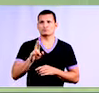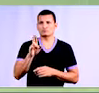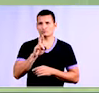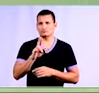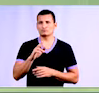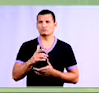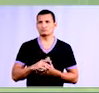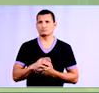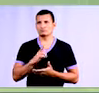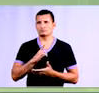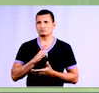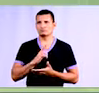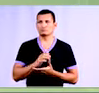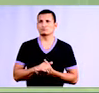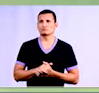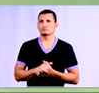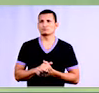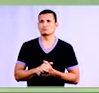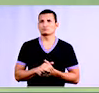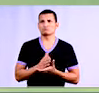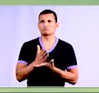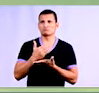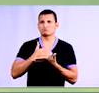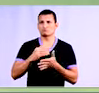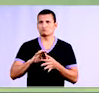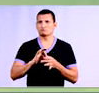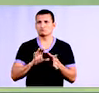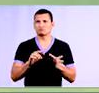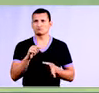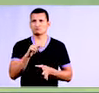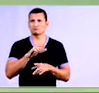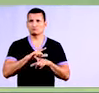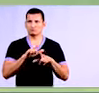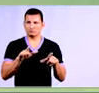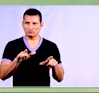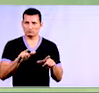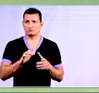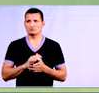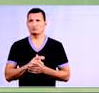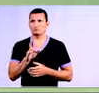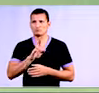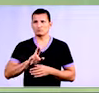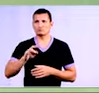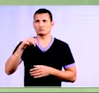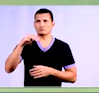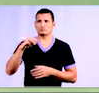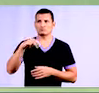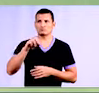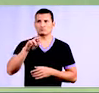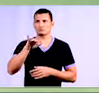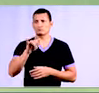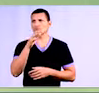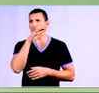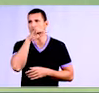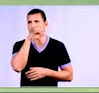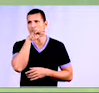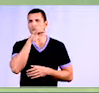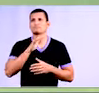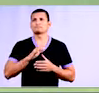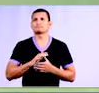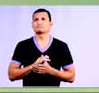partes livres e ficavam ali obsoletas, tornando o uso da memória ineficiente. Ou